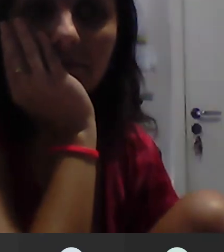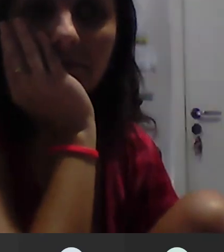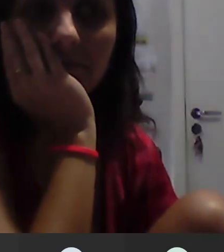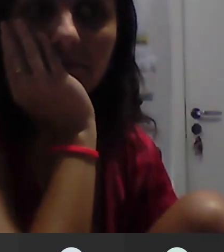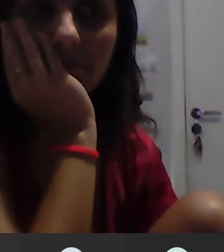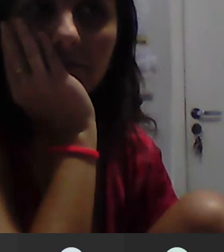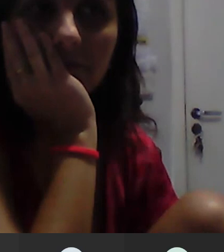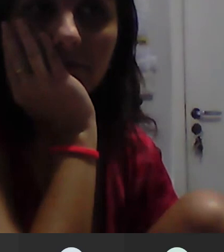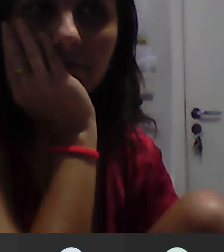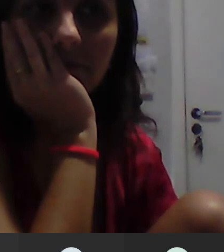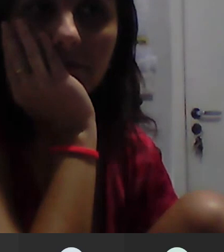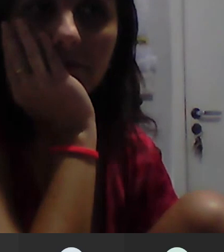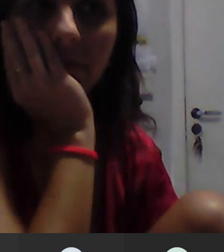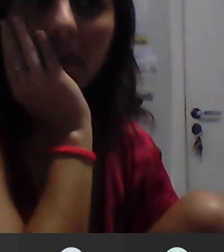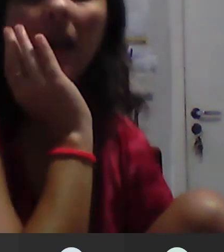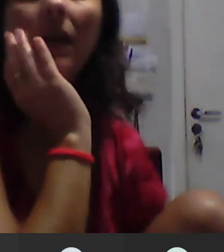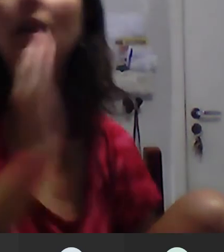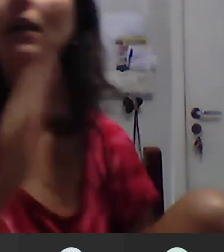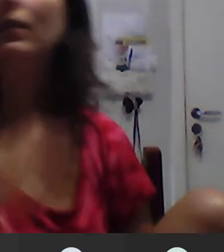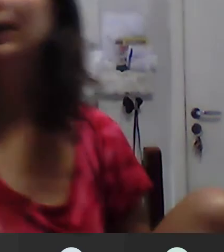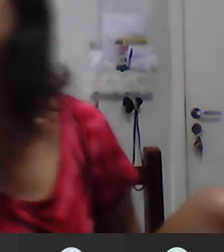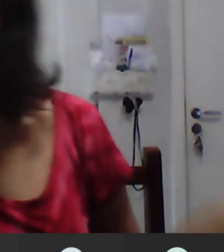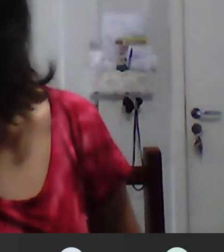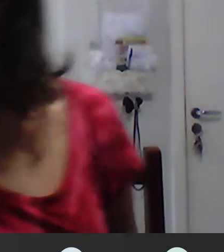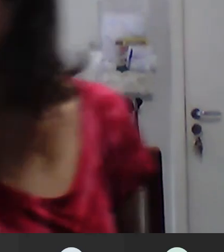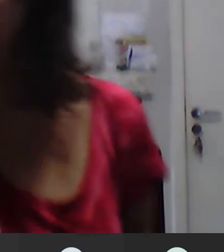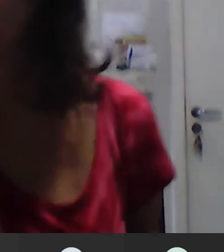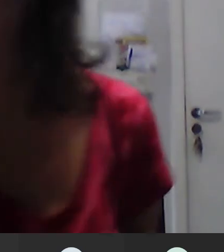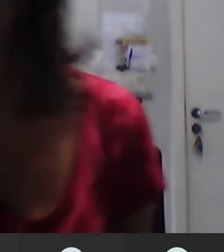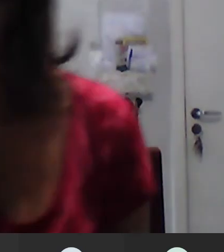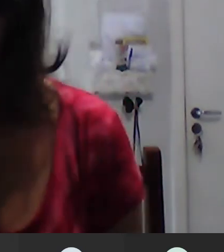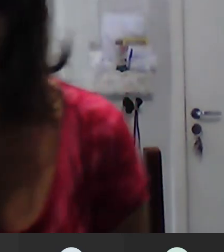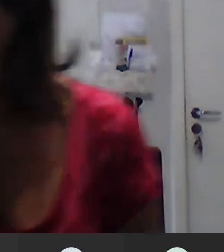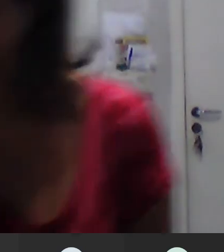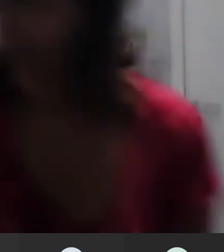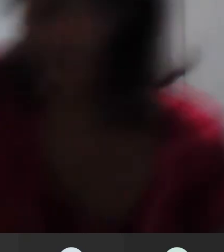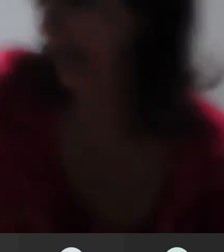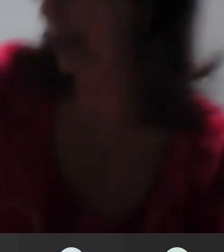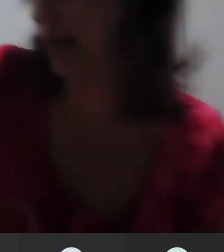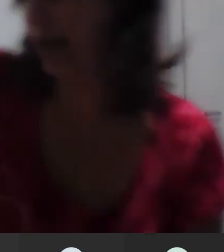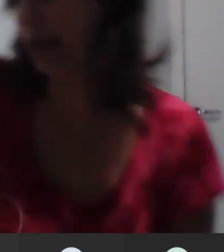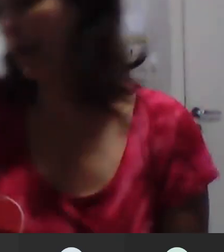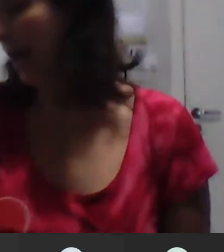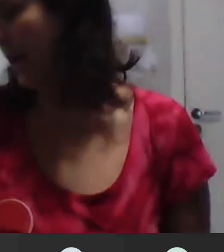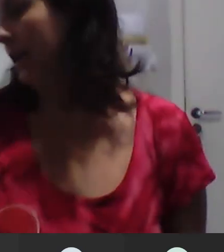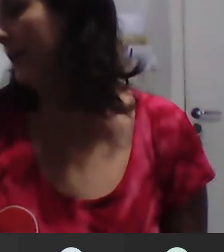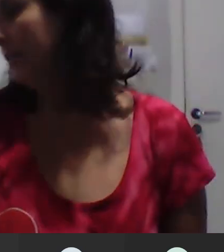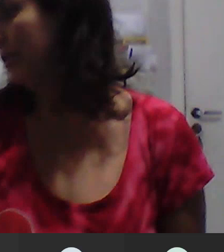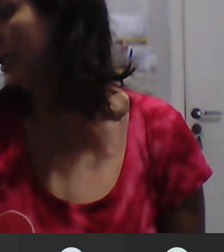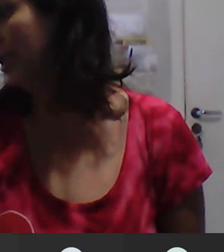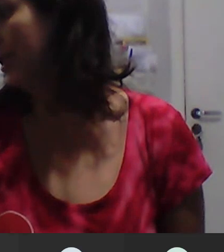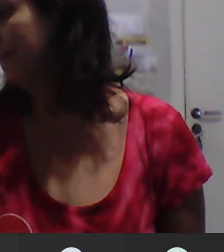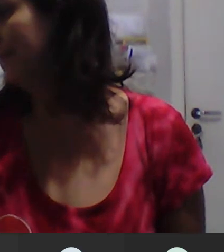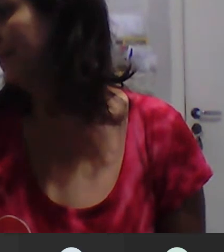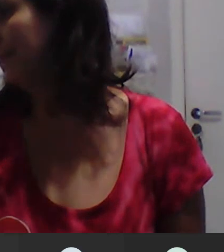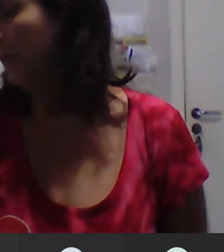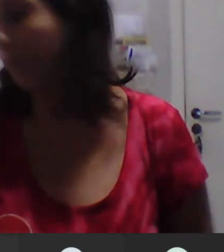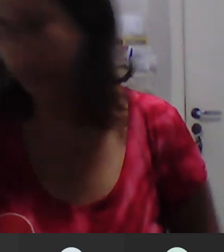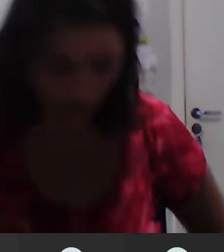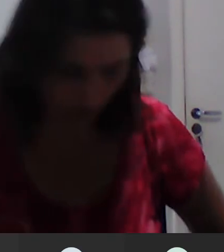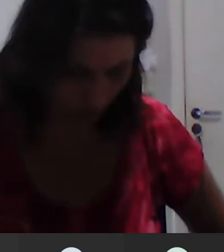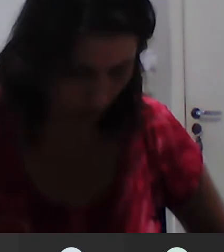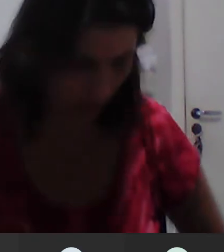essa gordura trans, ela é prejudicial ao nosso organismo, né, por todos os malefícios que ela causa, e também no processo digestório,